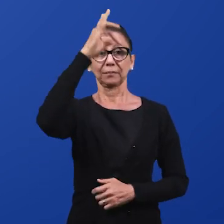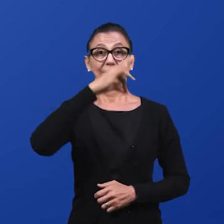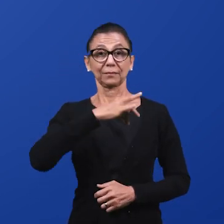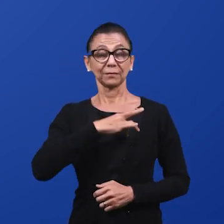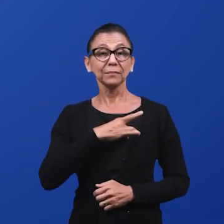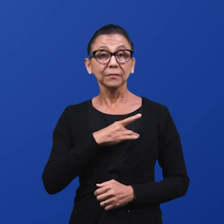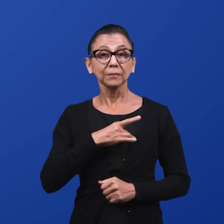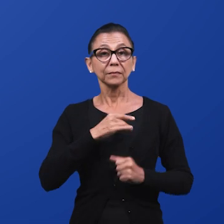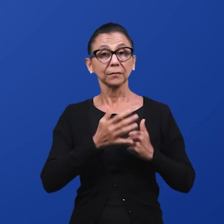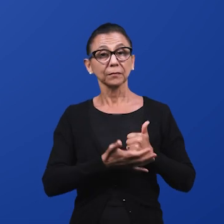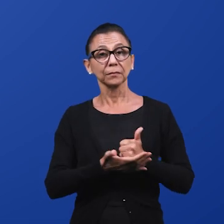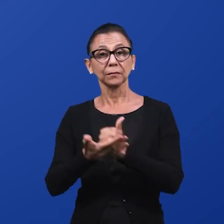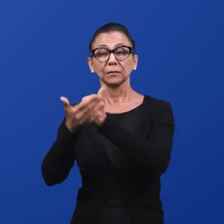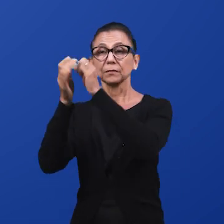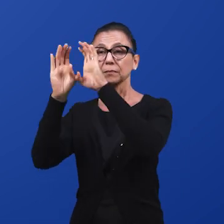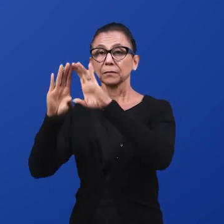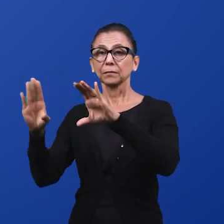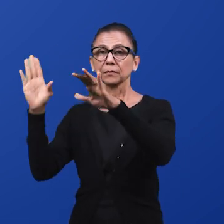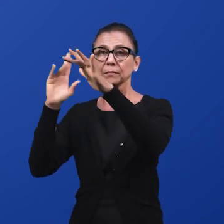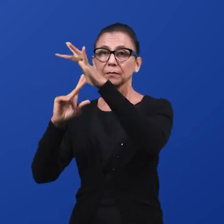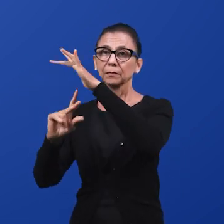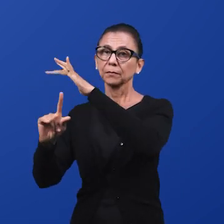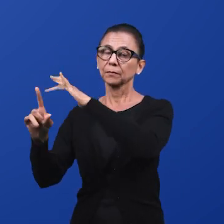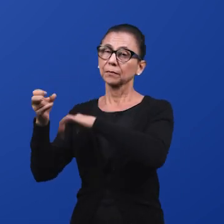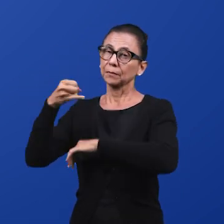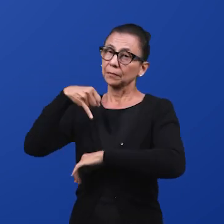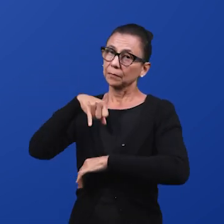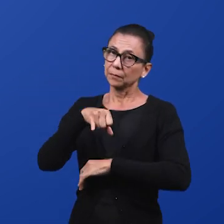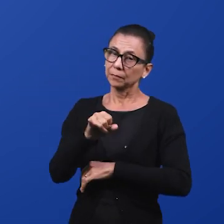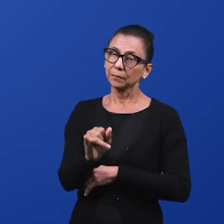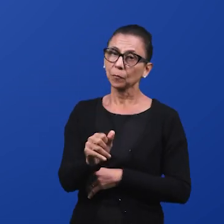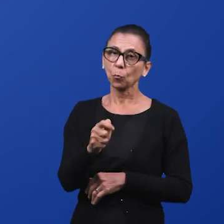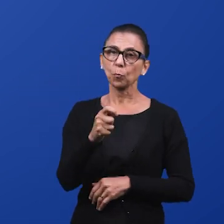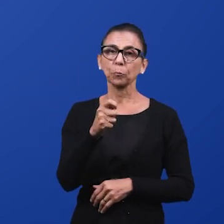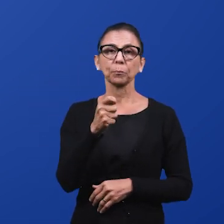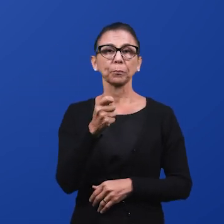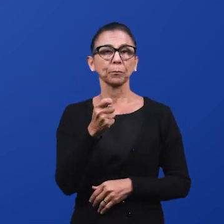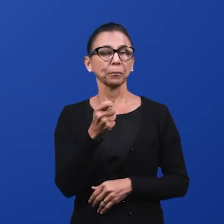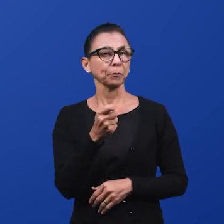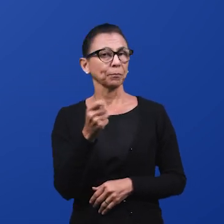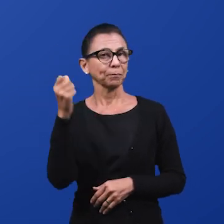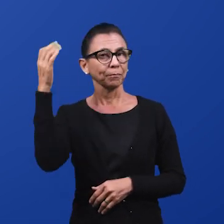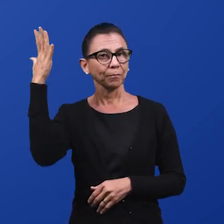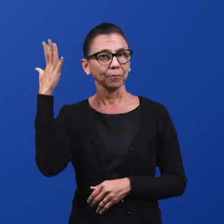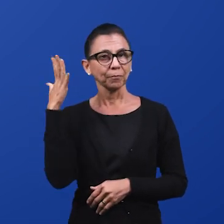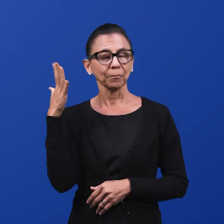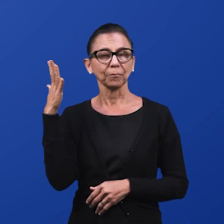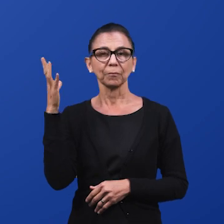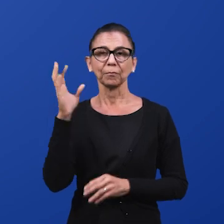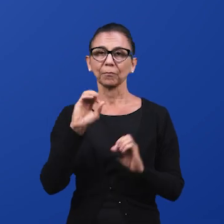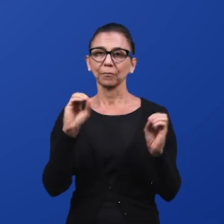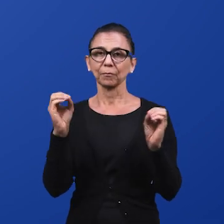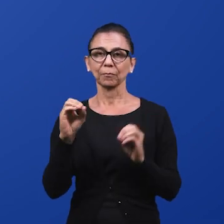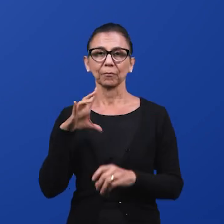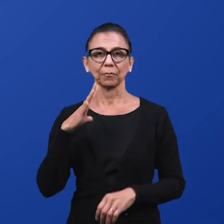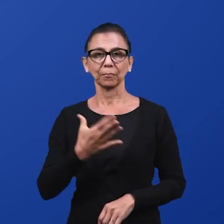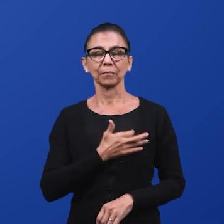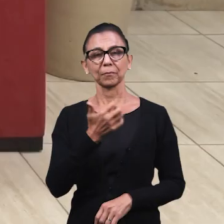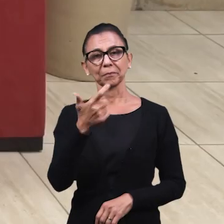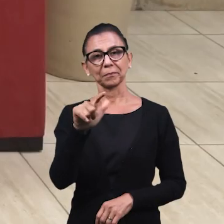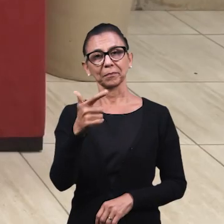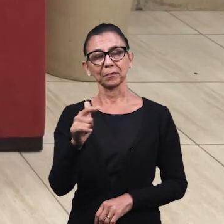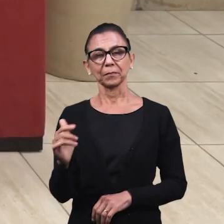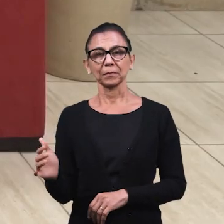Espírito Santo, que conduz o homem à eternidade. Se Jesus não se revelar, não há salvação. A paz do Senhor